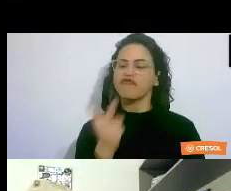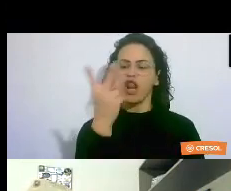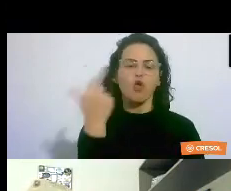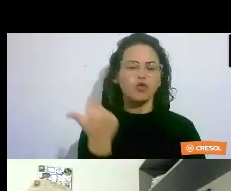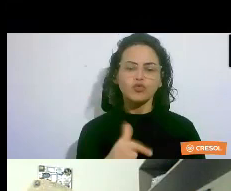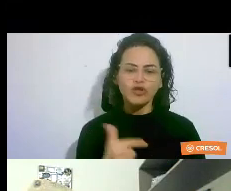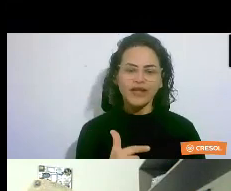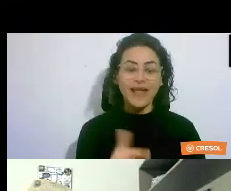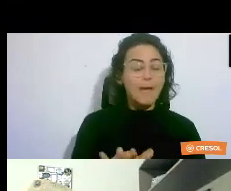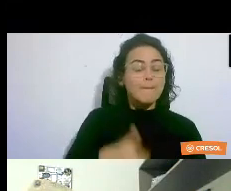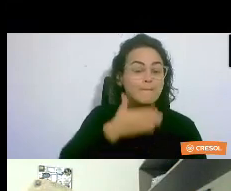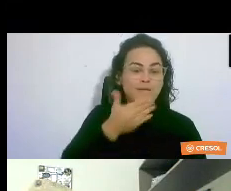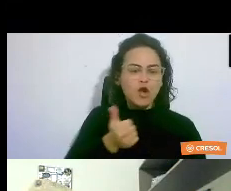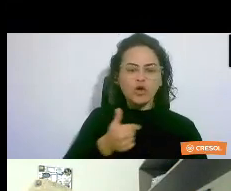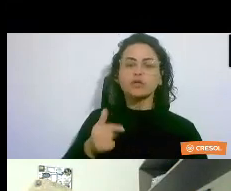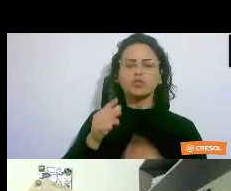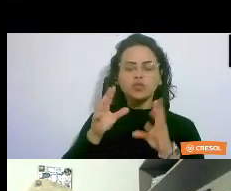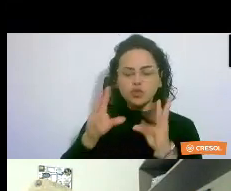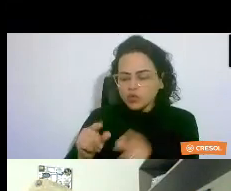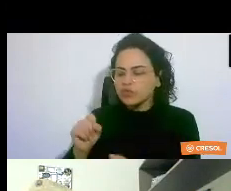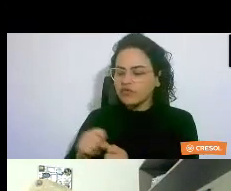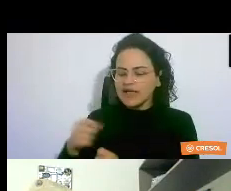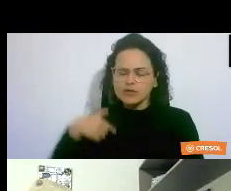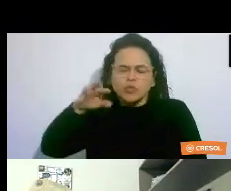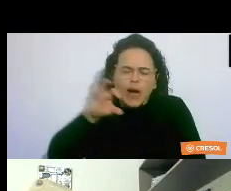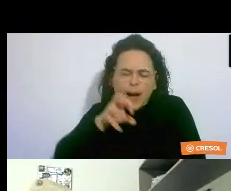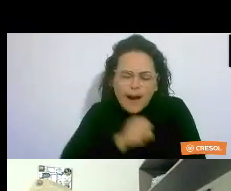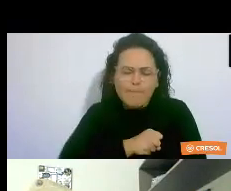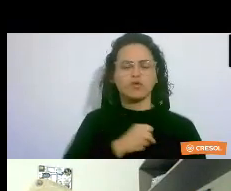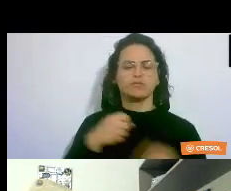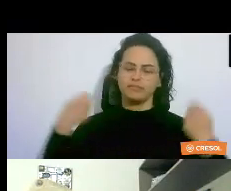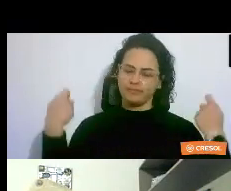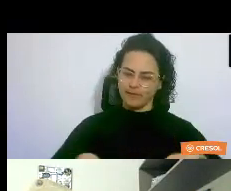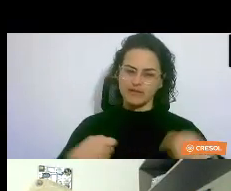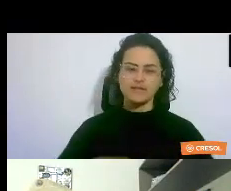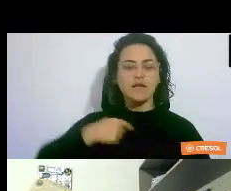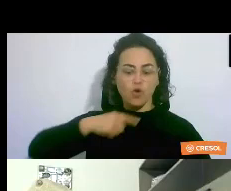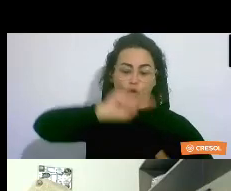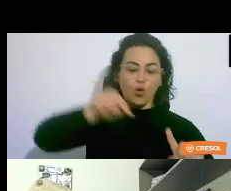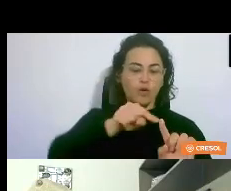Rotária fazer, para que a gente possa conseguir atingir os nossos objetivos.